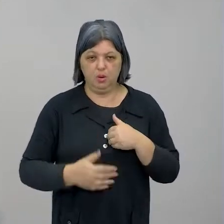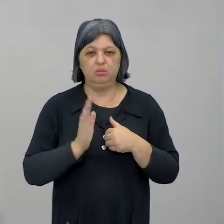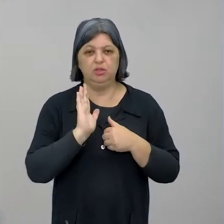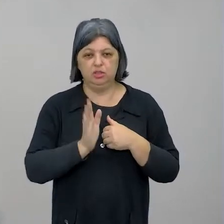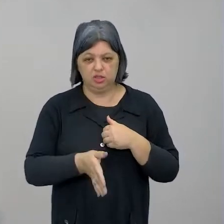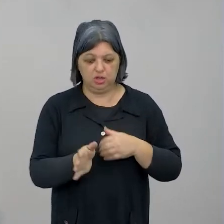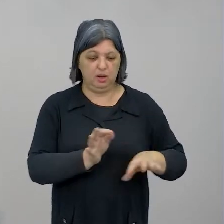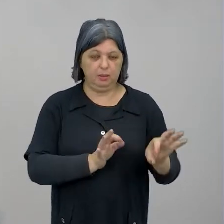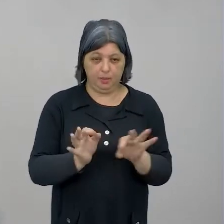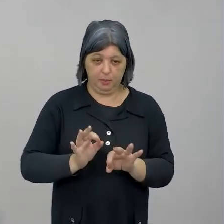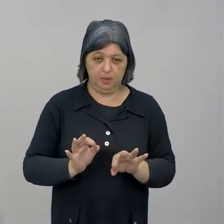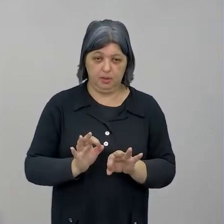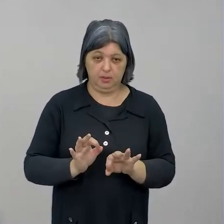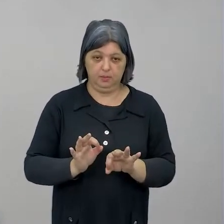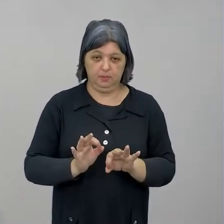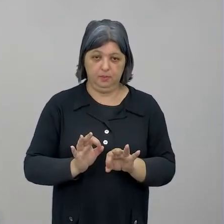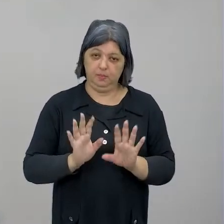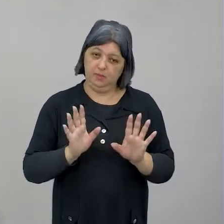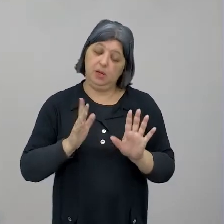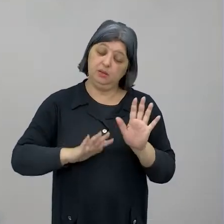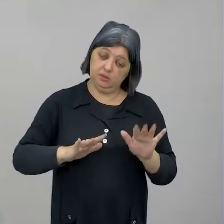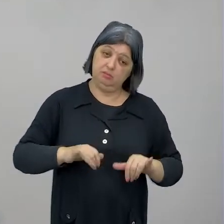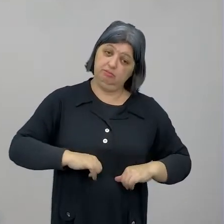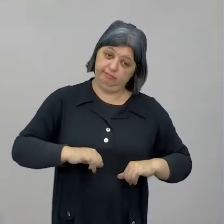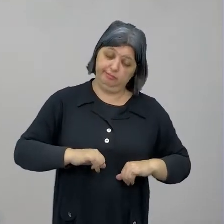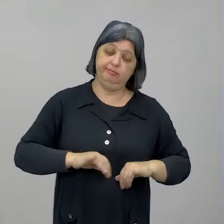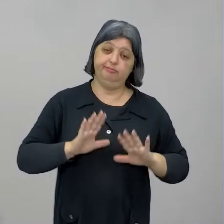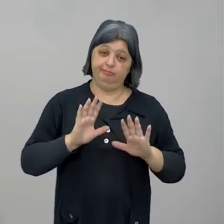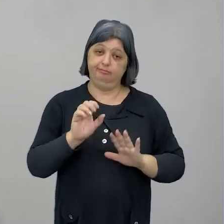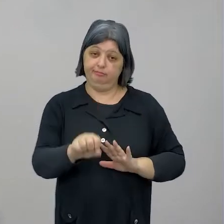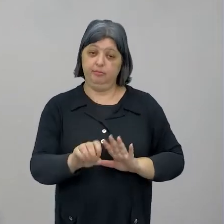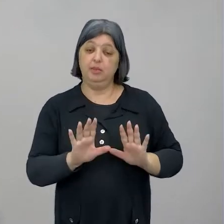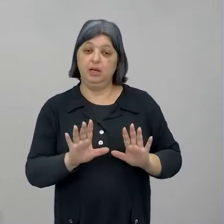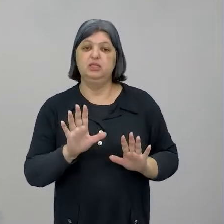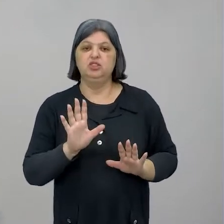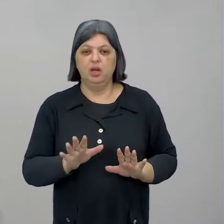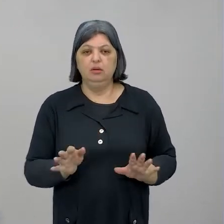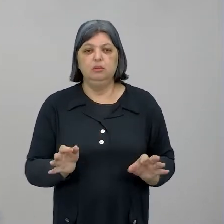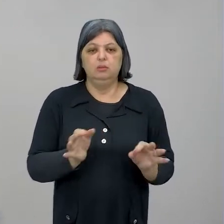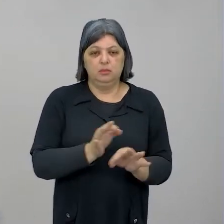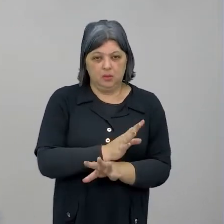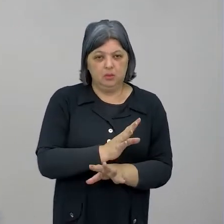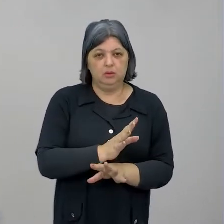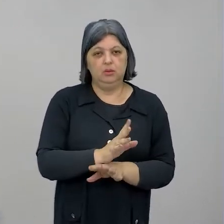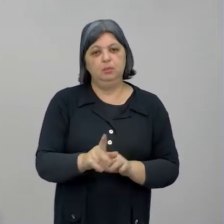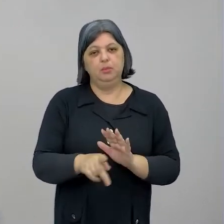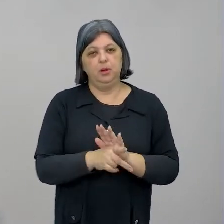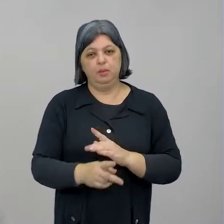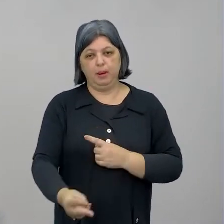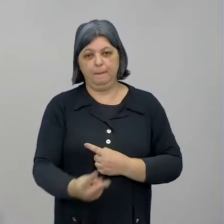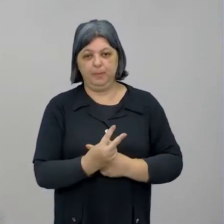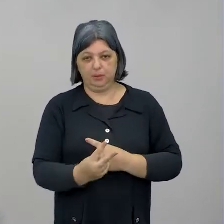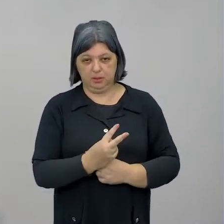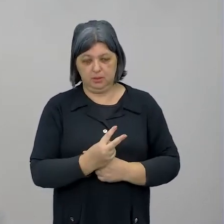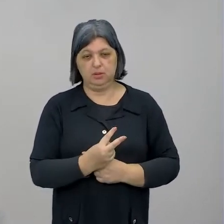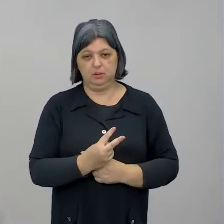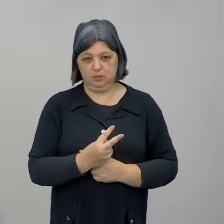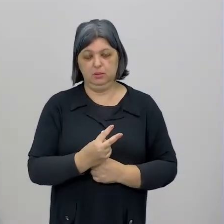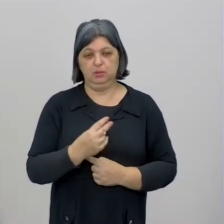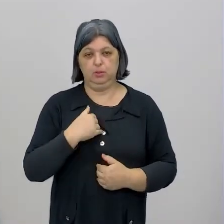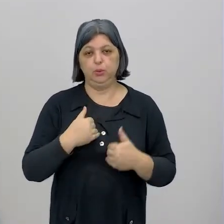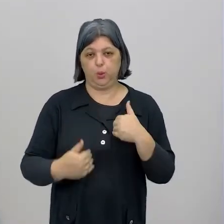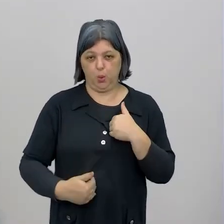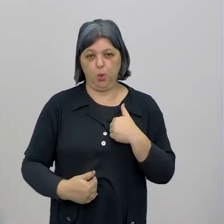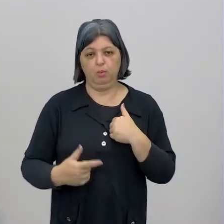vezes preparado. Não que a gente não vá sofrer, a gente vai sofrer, mas a gente já está relativamente preparado com isso. A gente tem um